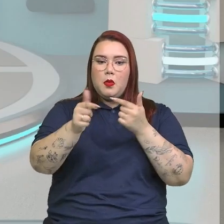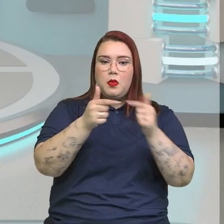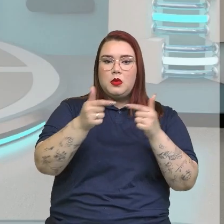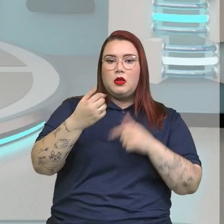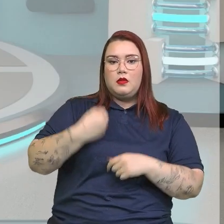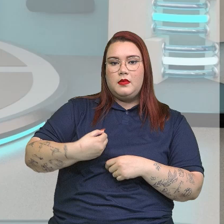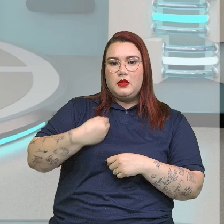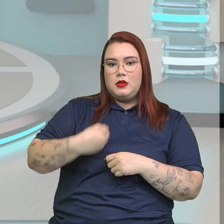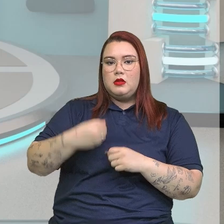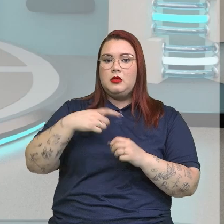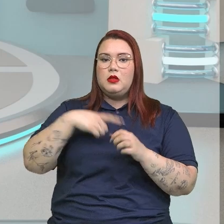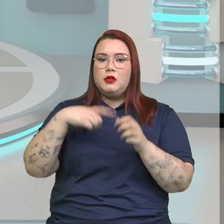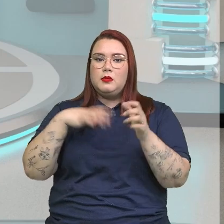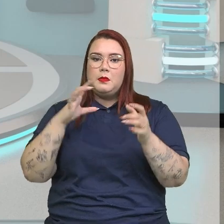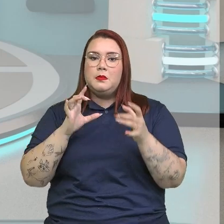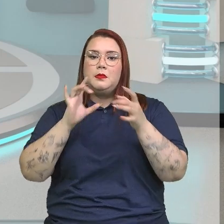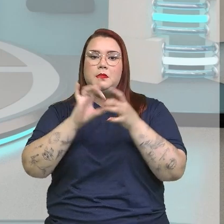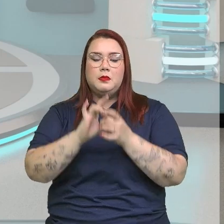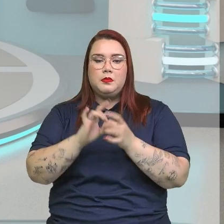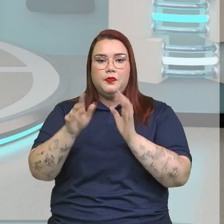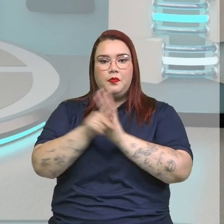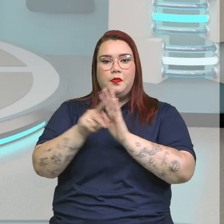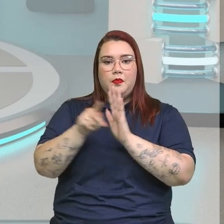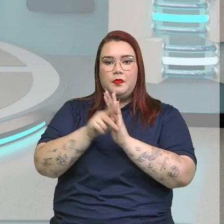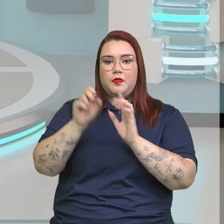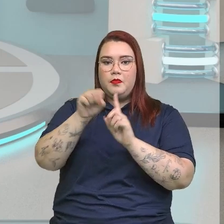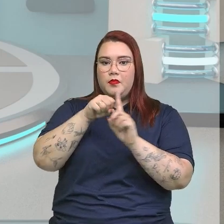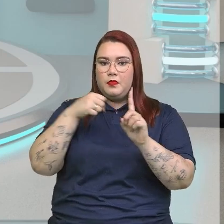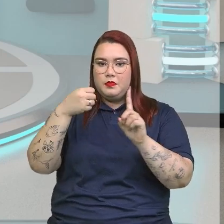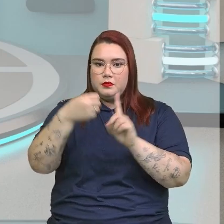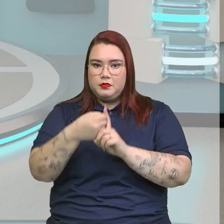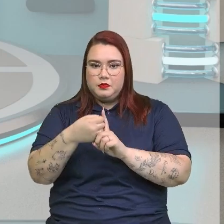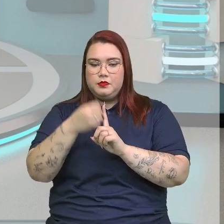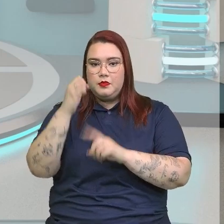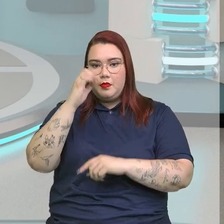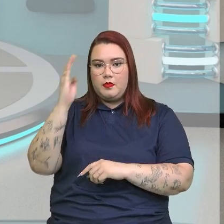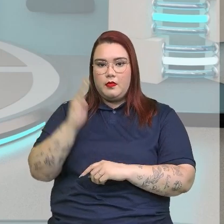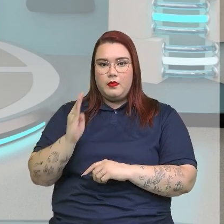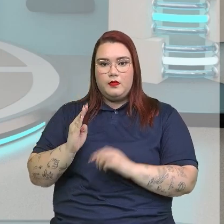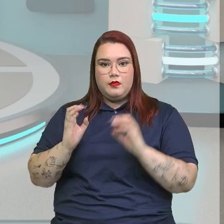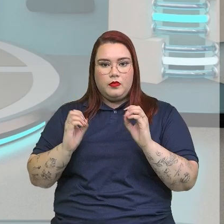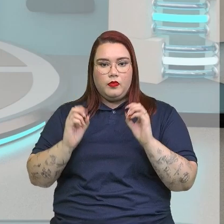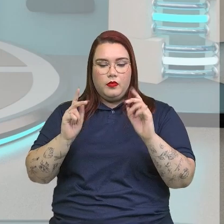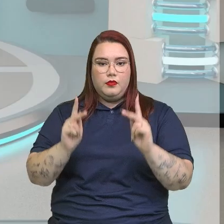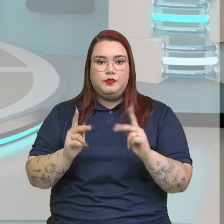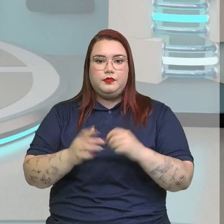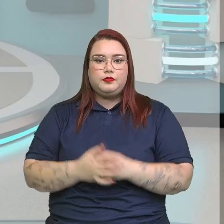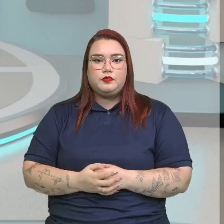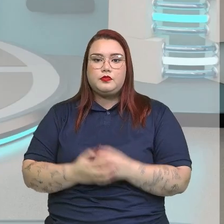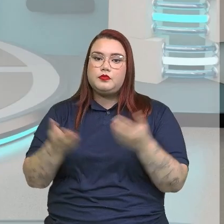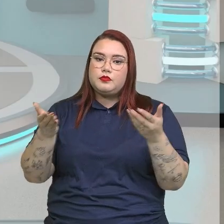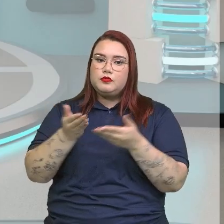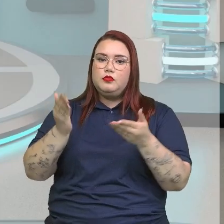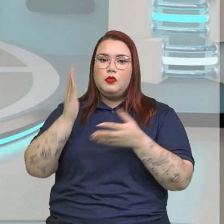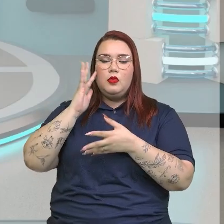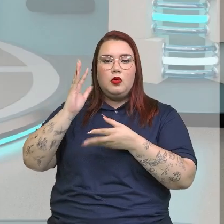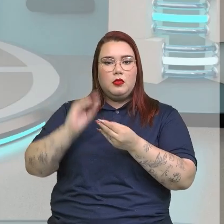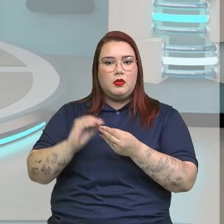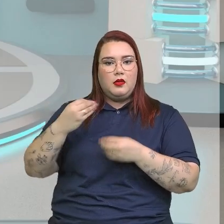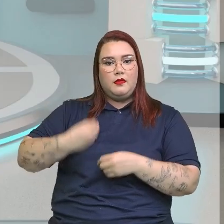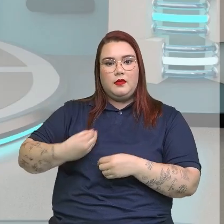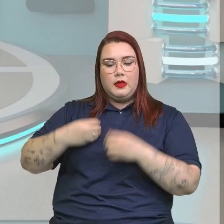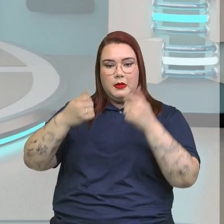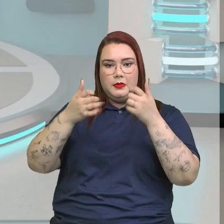realidades, né, que fazem parte do convívio da sociedade brasileira. Ok? Então, vamos entender um pouquinho de Clarice